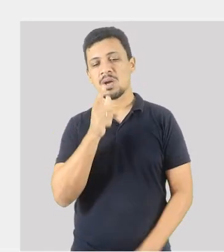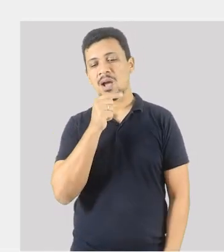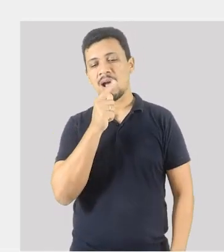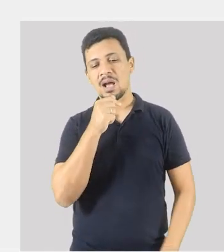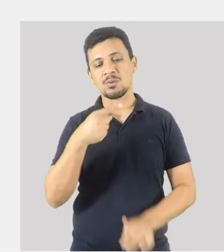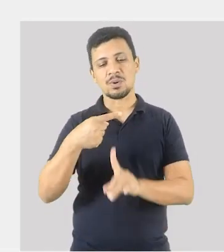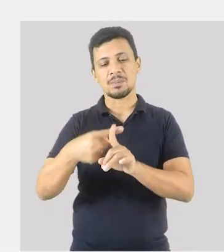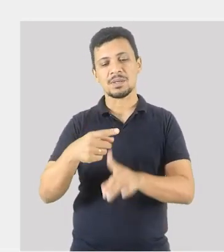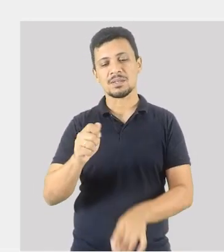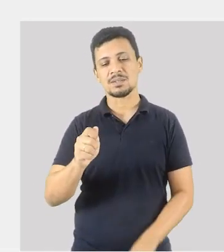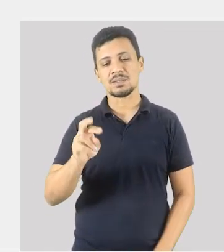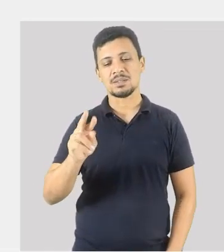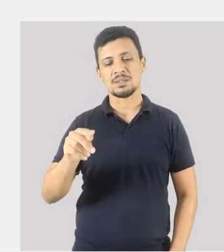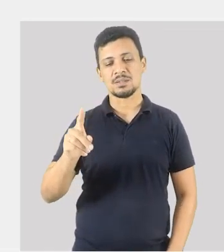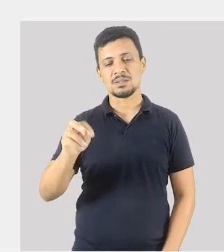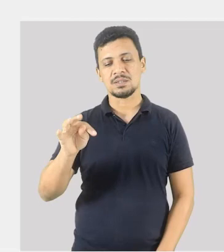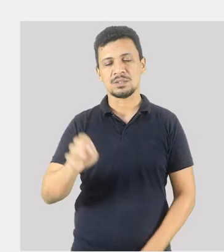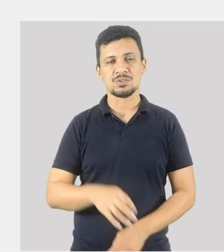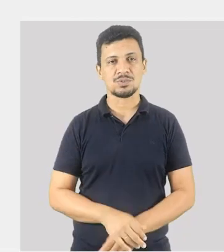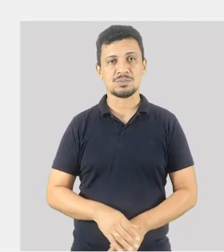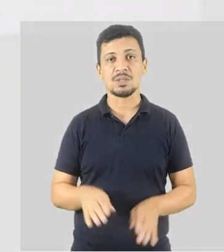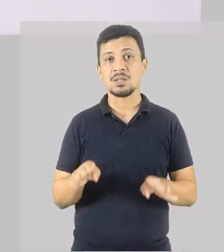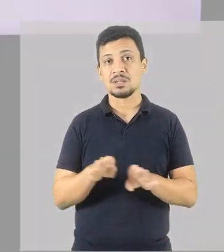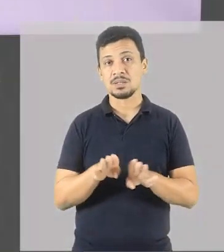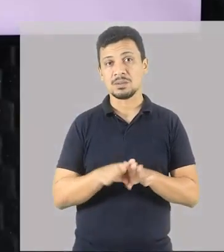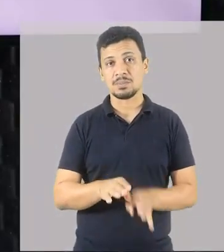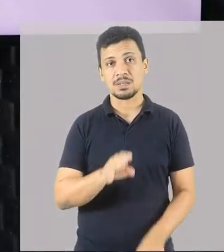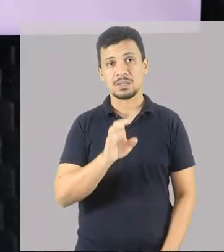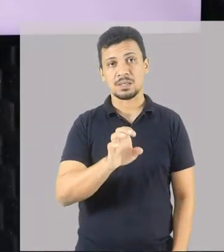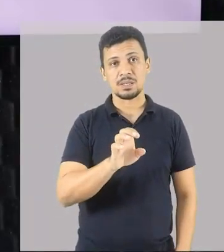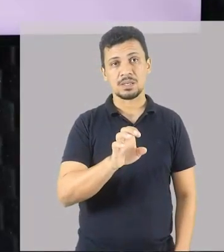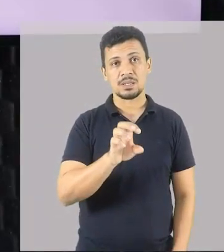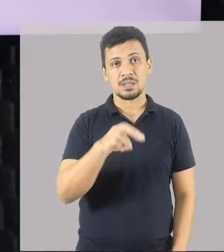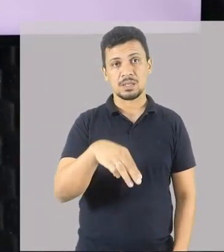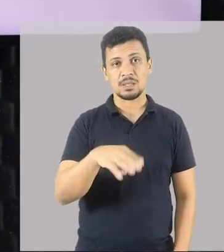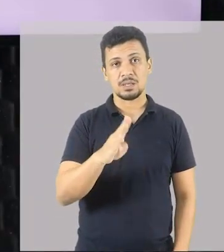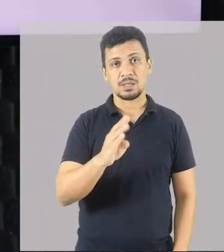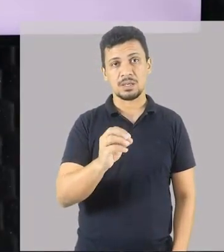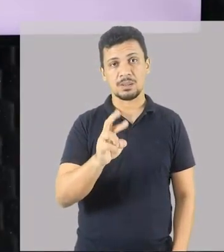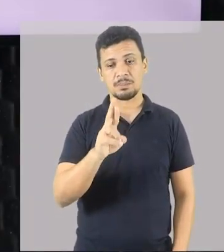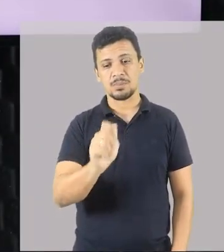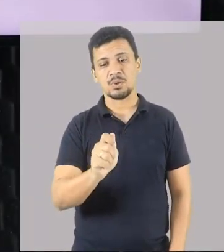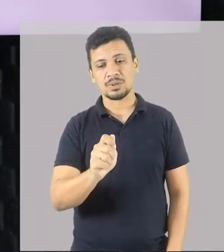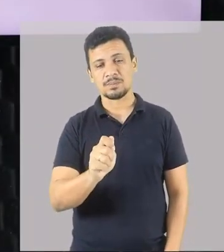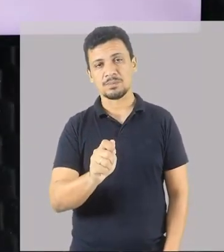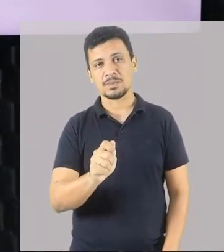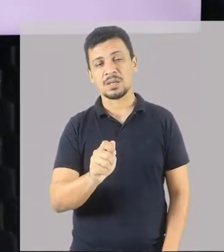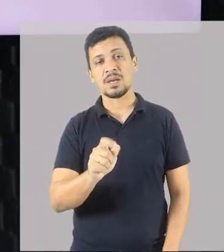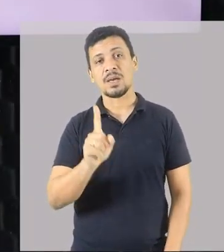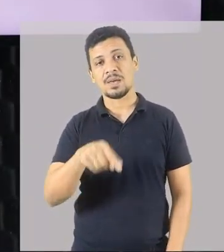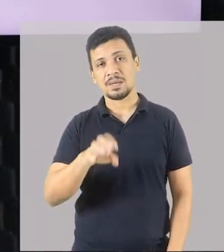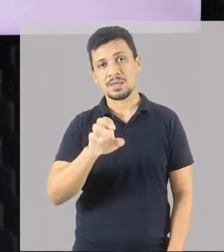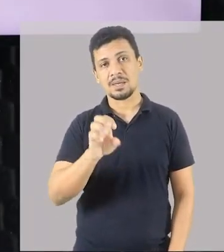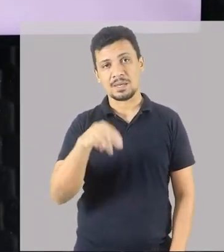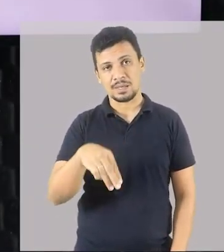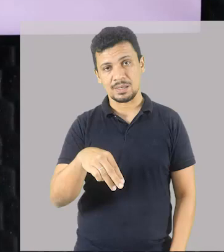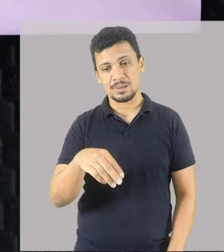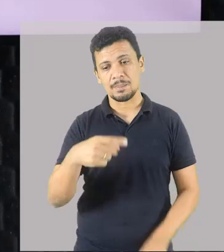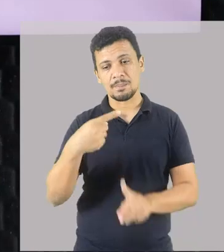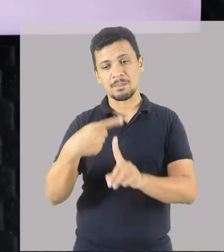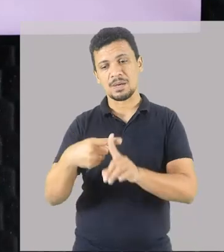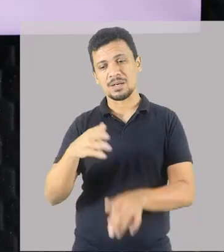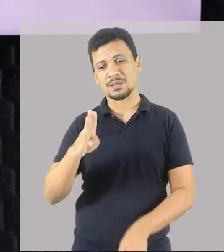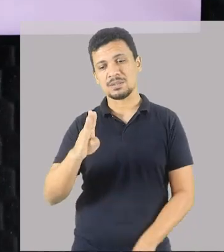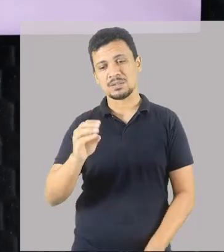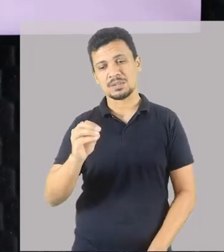alteração fônica, embora, em boa hora. Você diz assim, eu vou embora, significa dizer eu vou em boa hora. Olha como